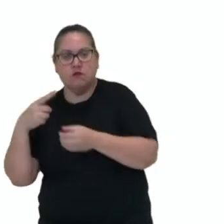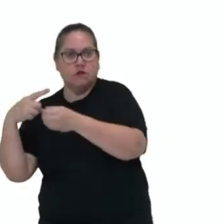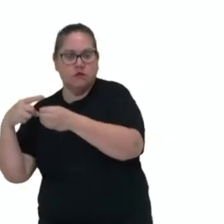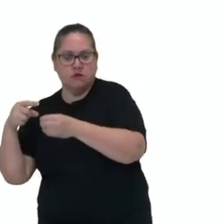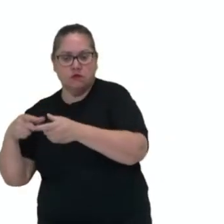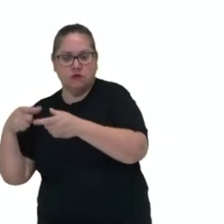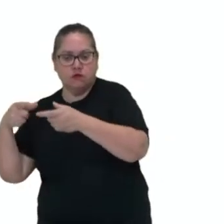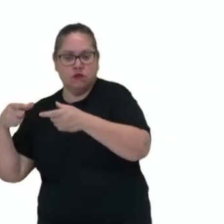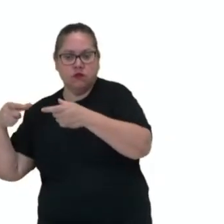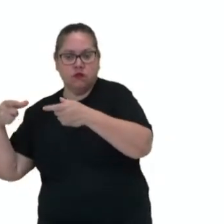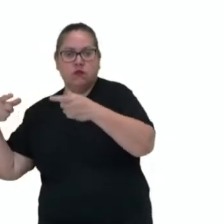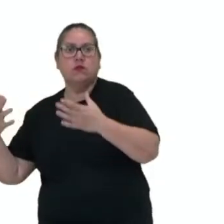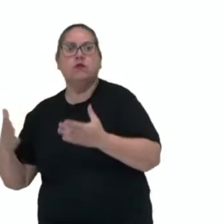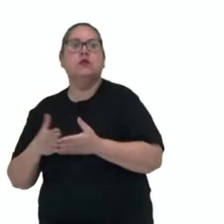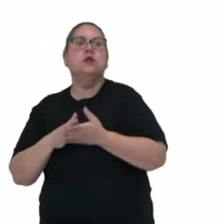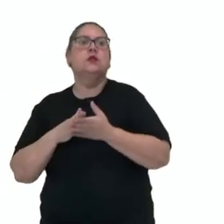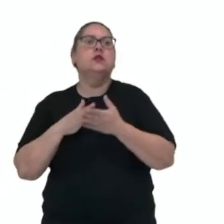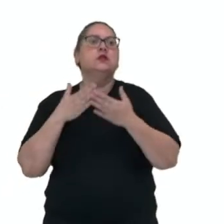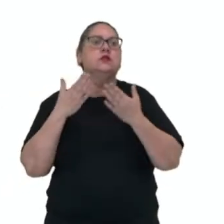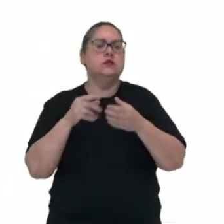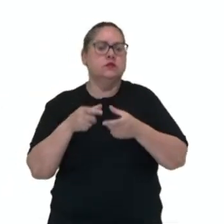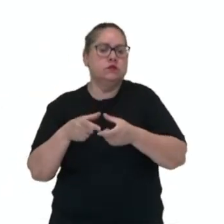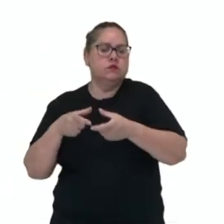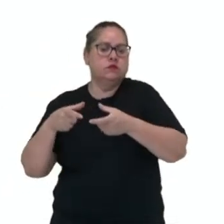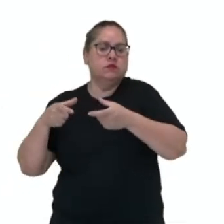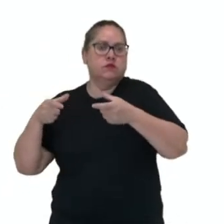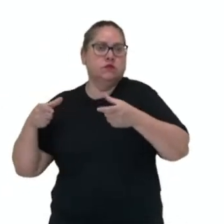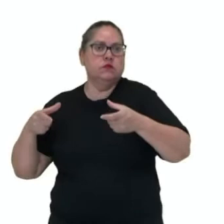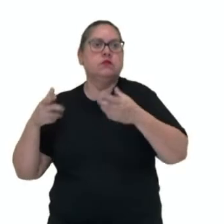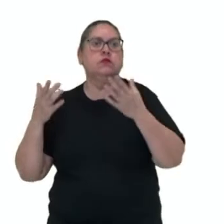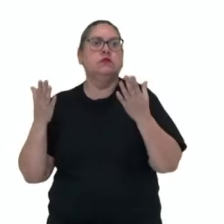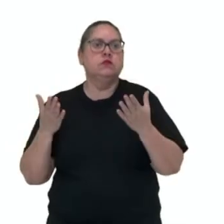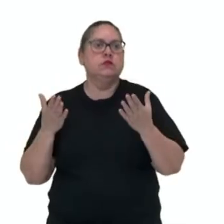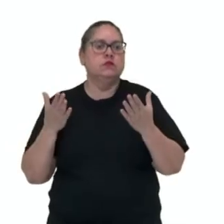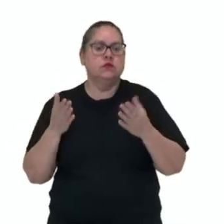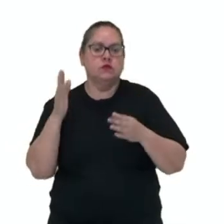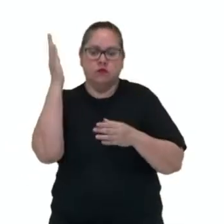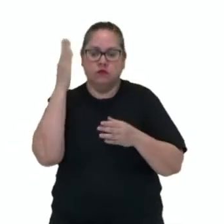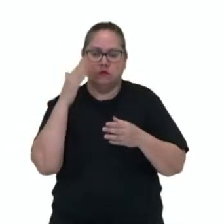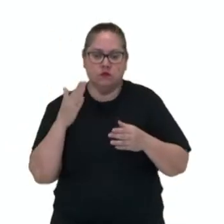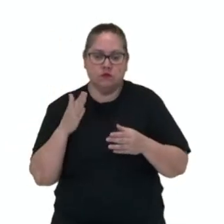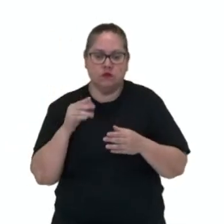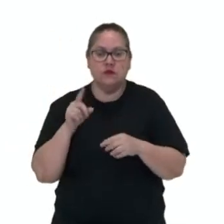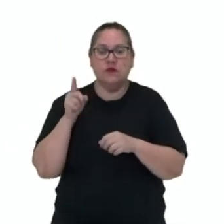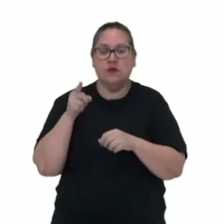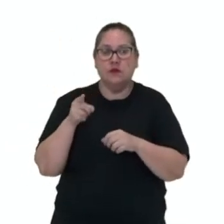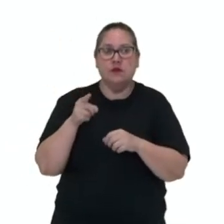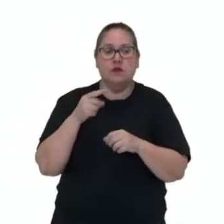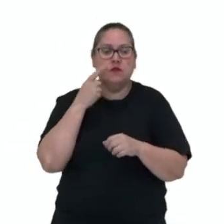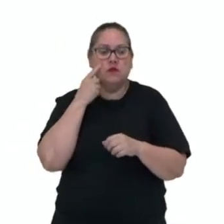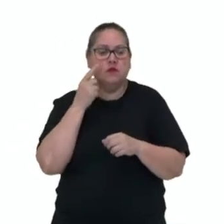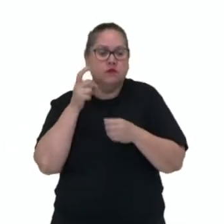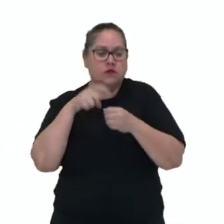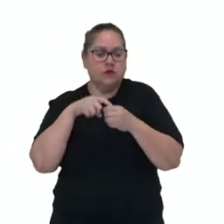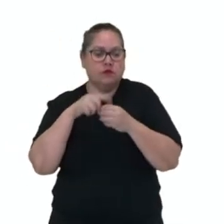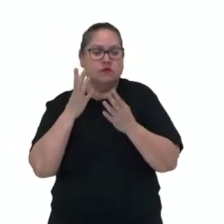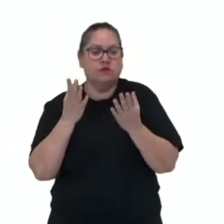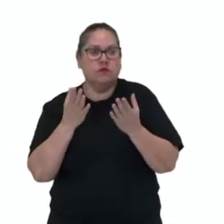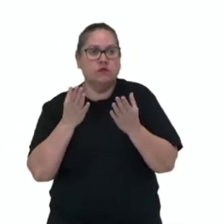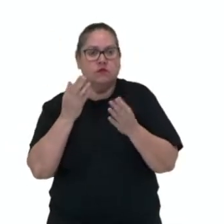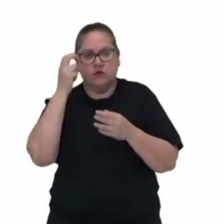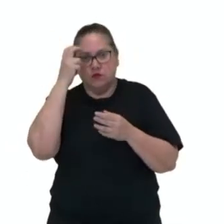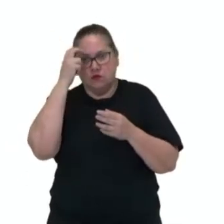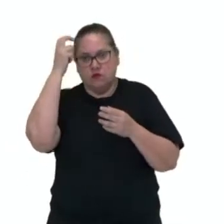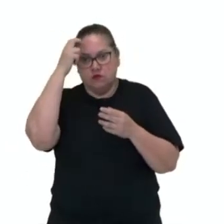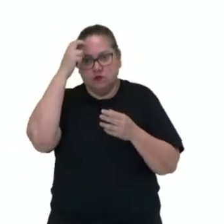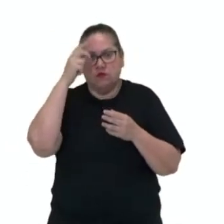crescer vertiginosamente. Esse crescimento vertiginoso no Brasil, na época, é visto dentro da situação da cultura